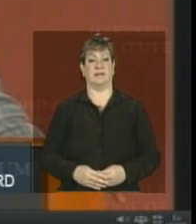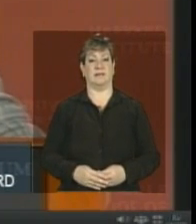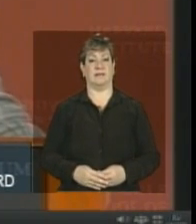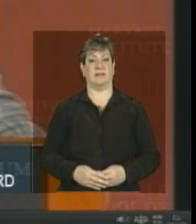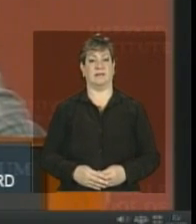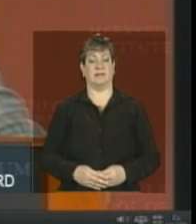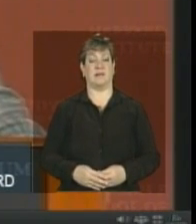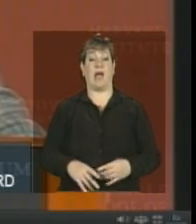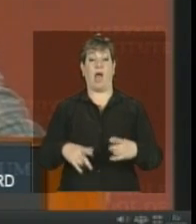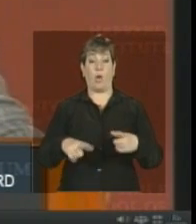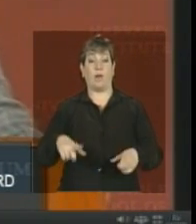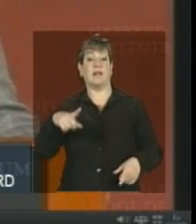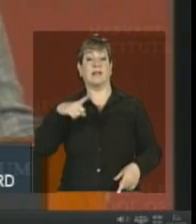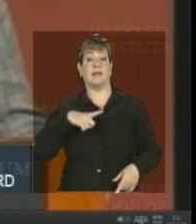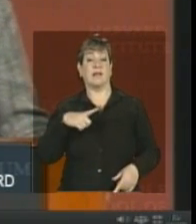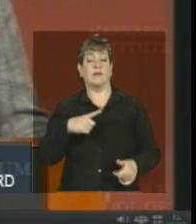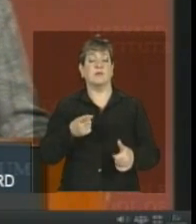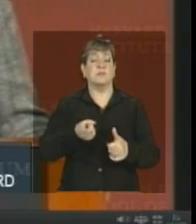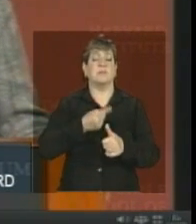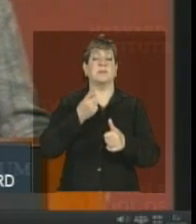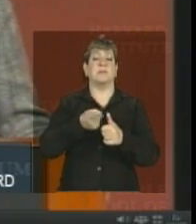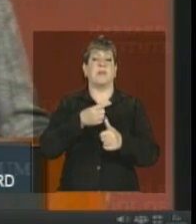onde houve os primeiros